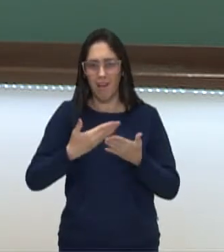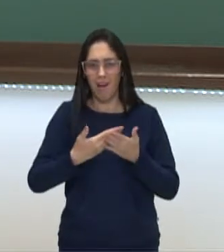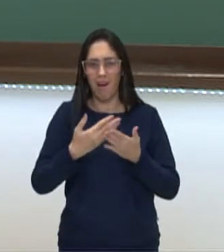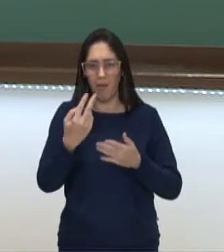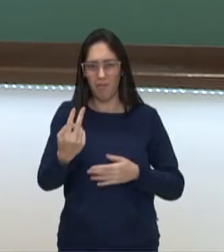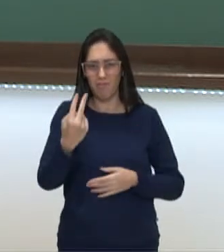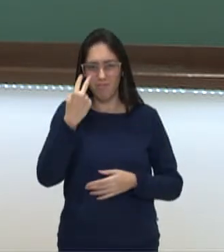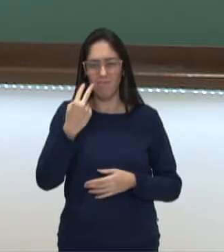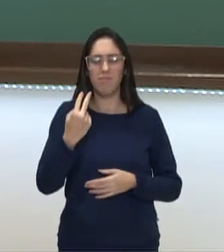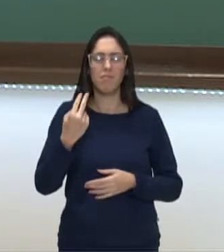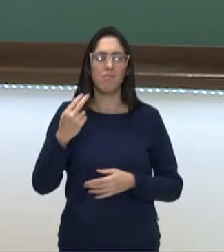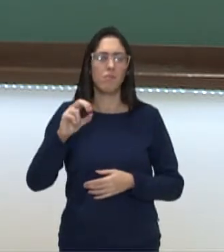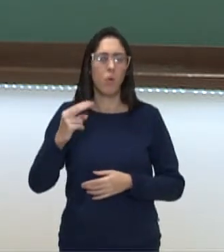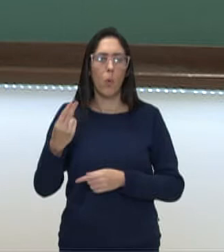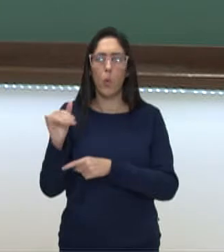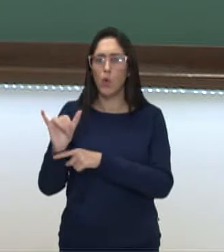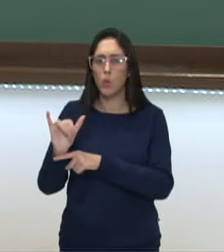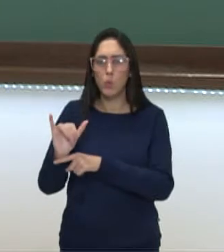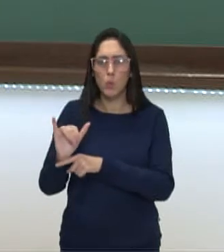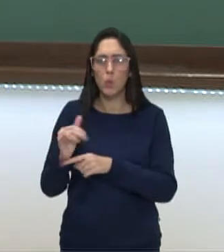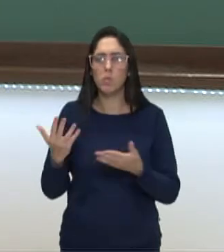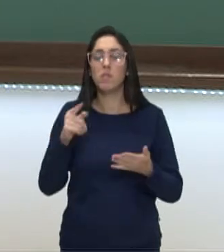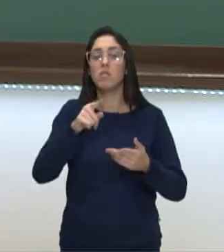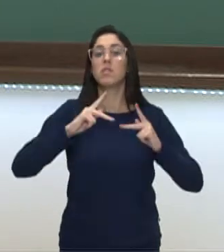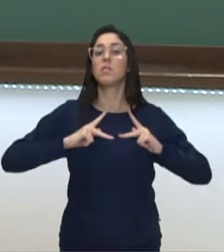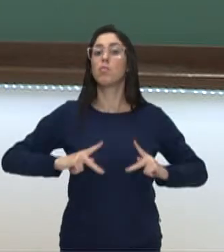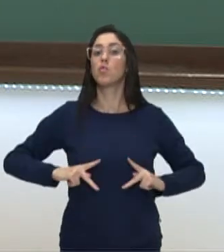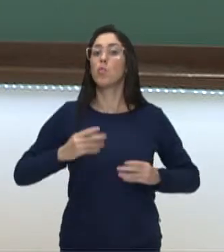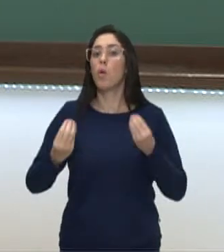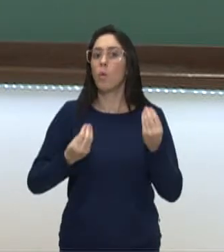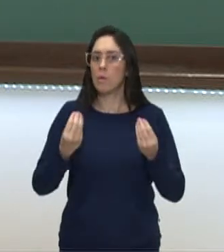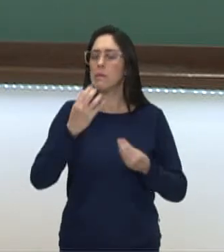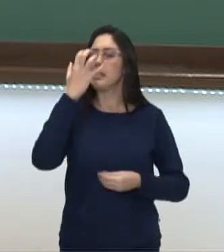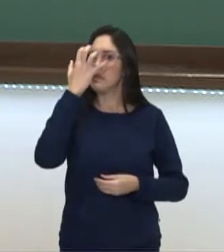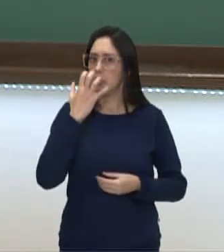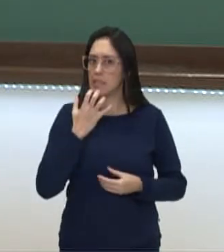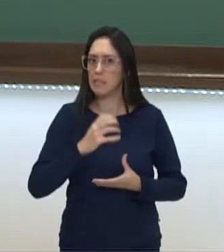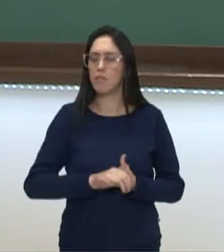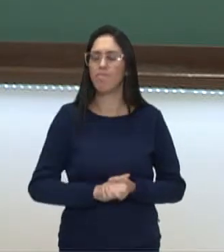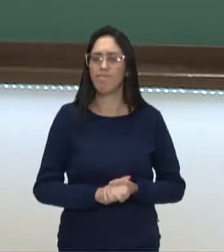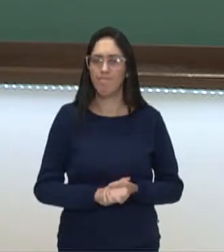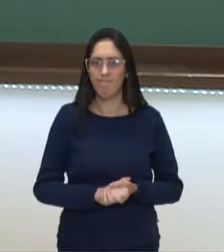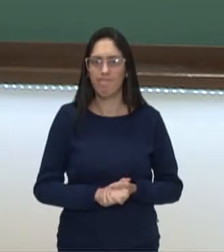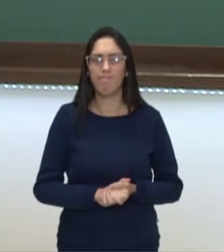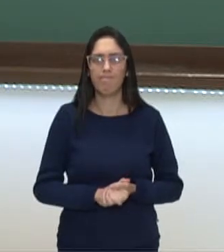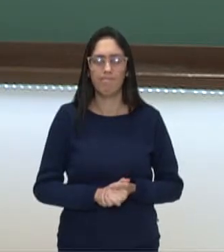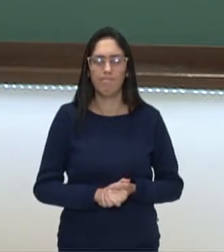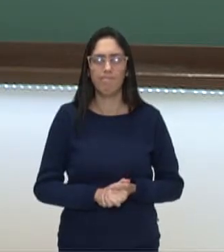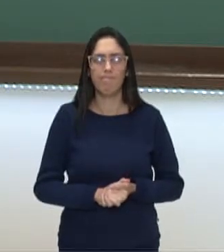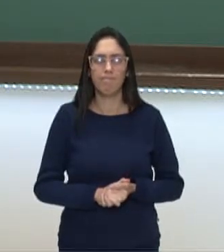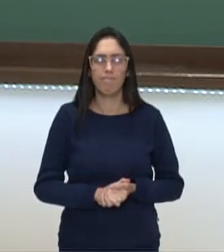pelo YouTube, né? Questão de postura aí é muito séria, hein, gente?